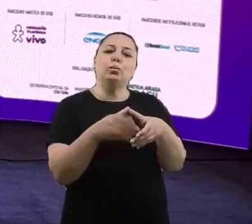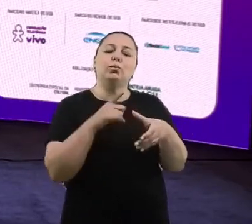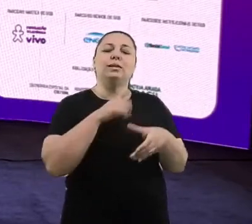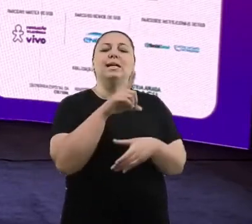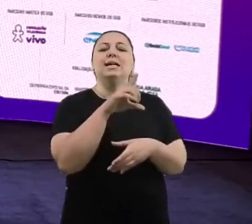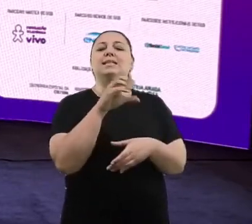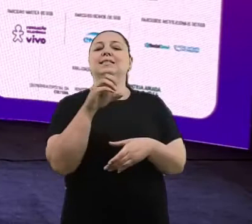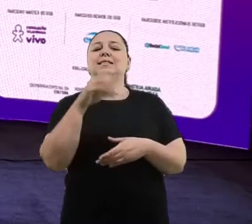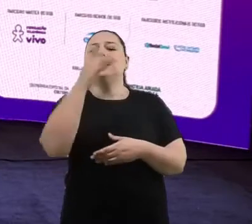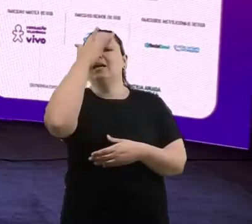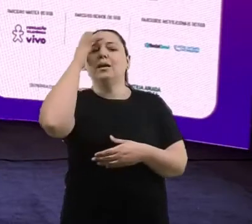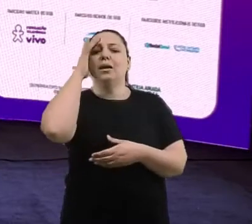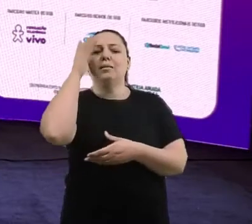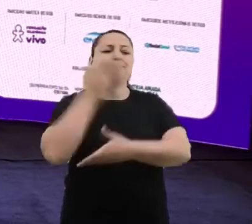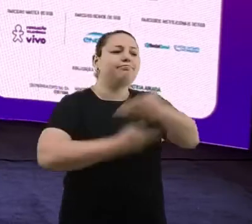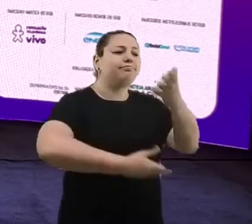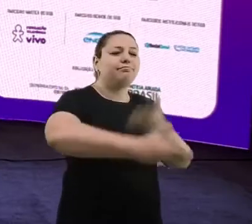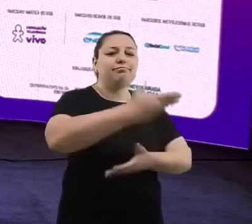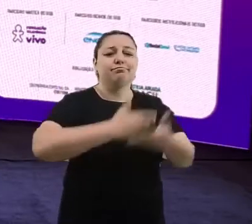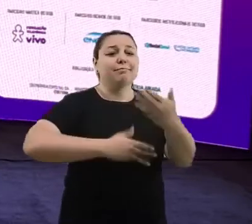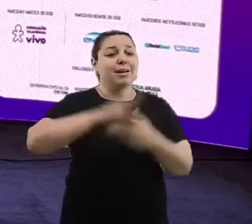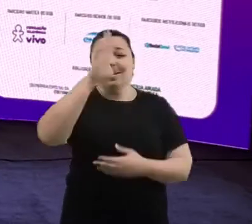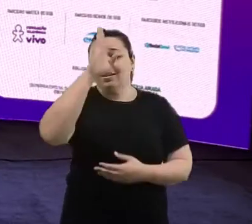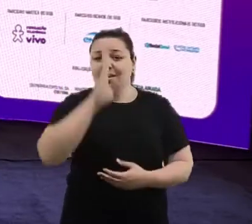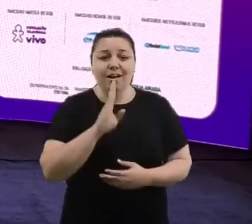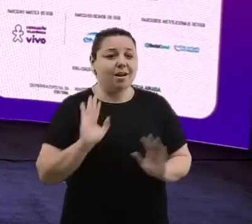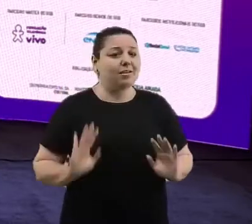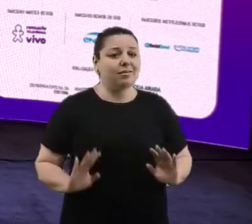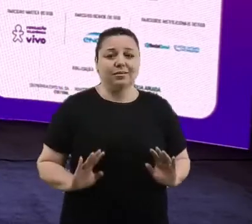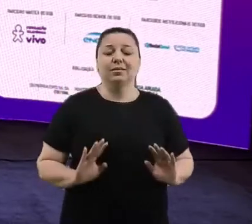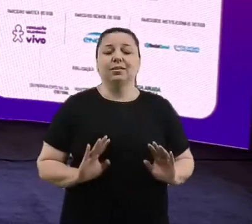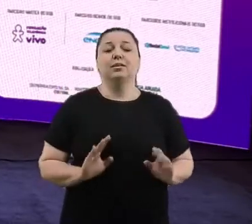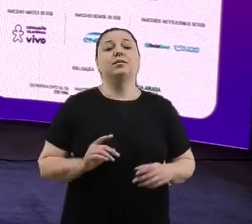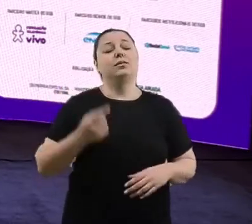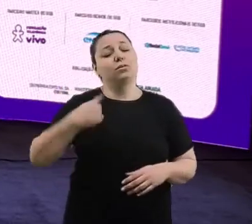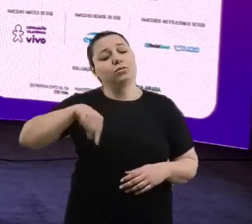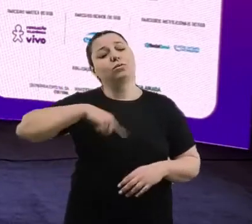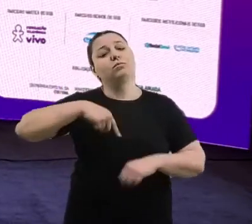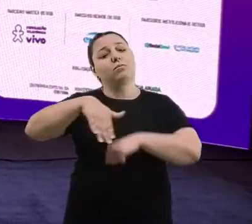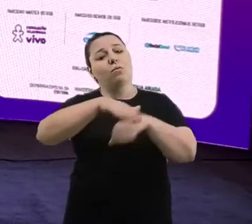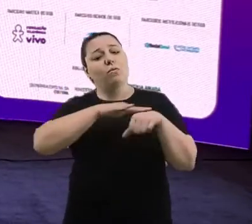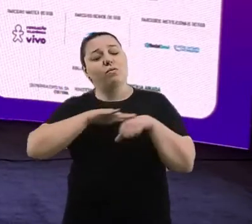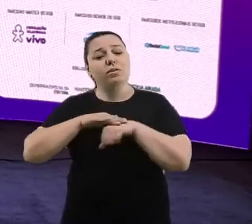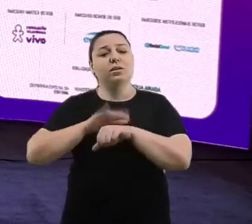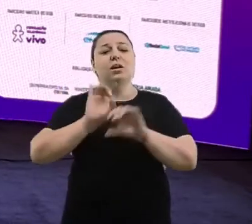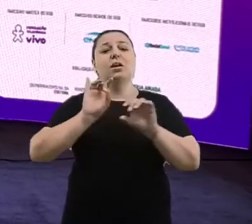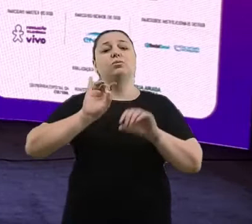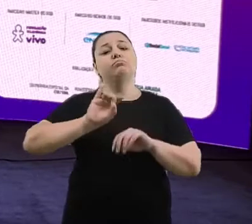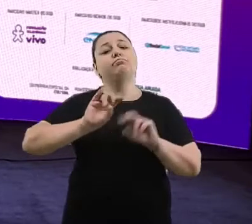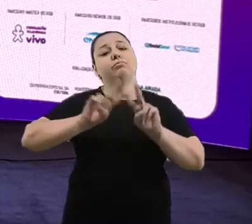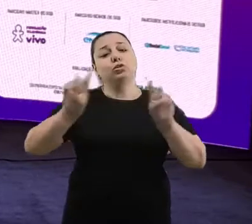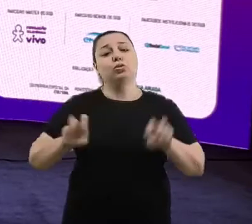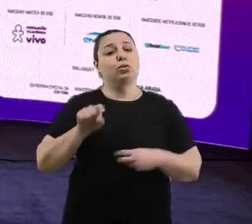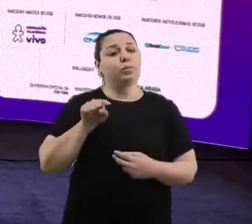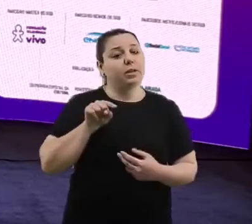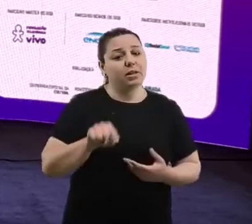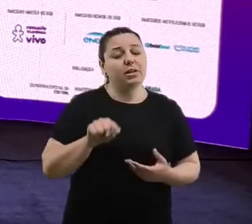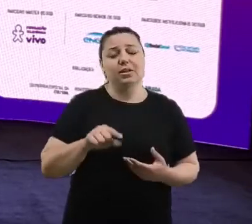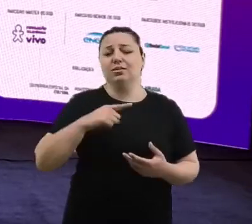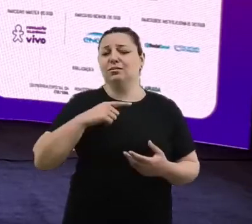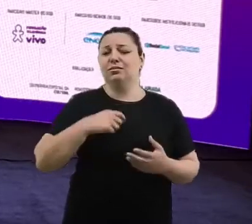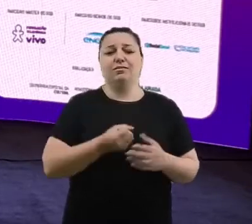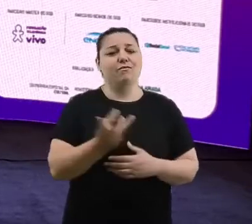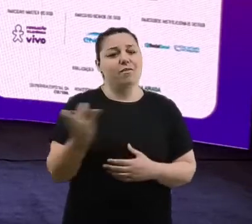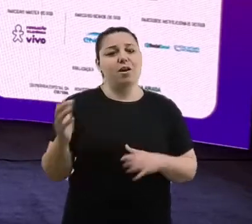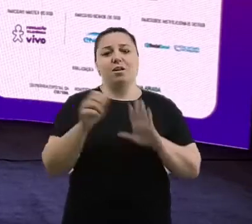a custo social. Né? Então, a gente vai discutir um pouco disso. São muitos aplicativos, muitas